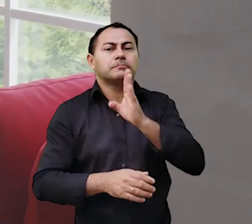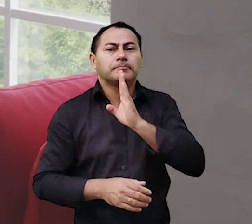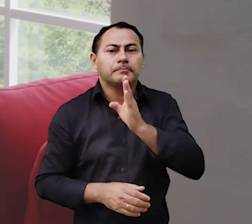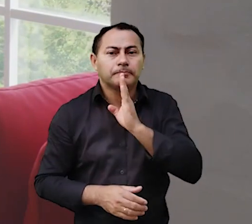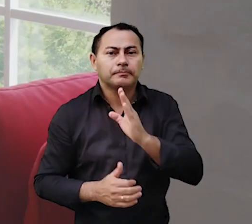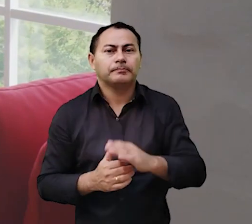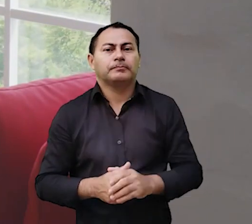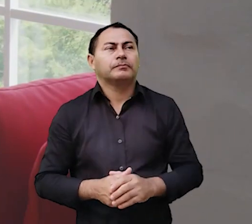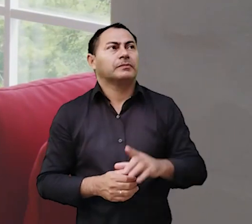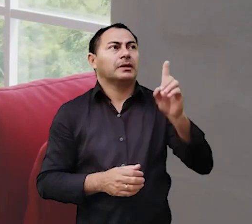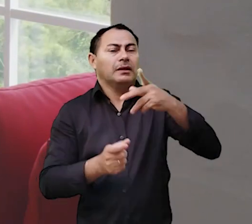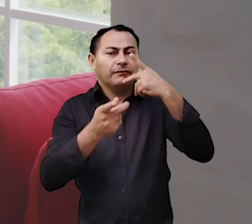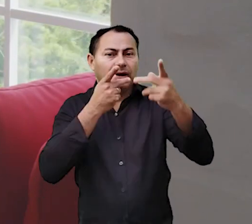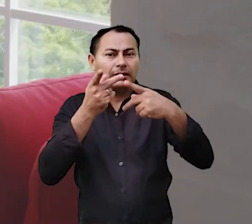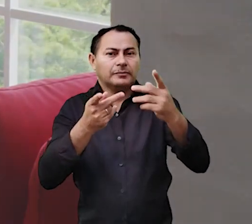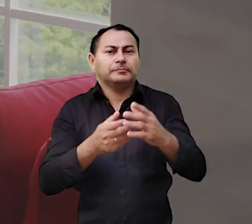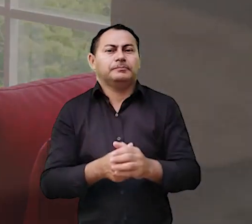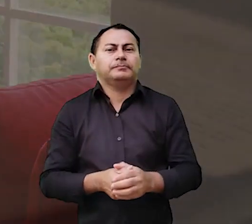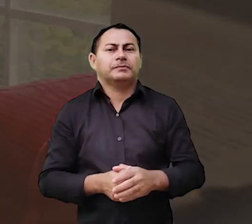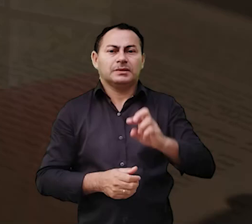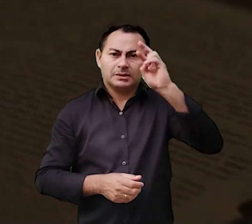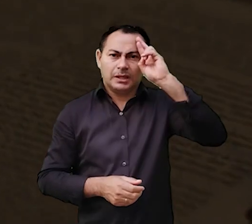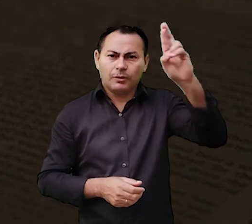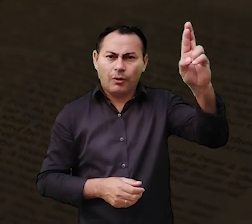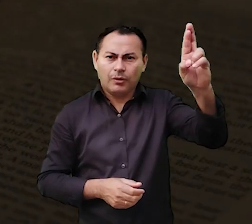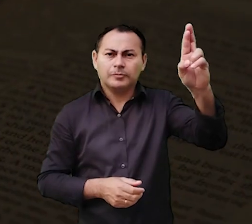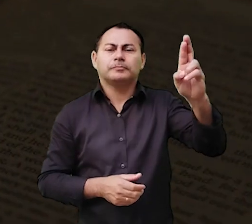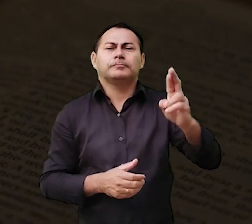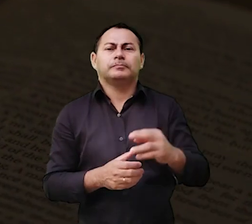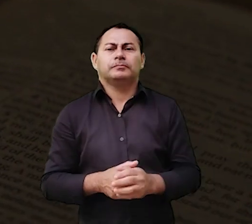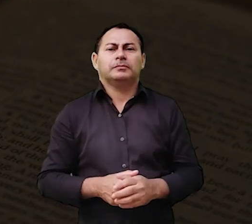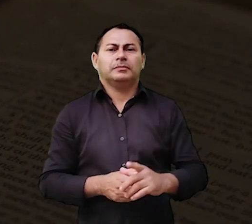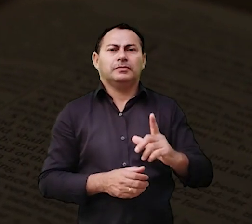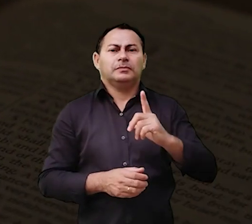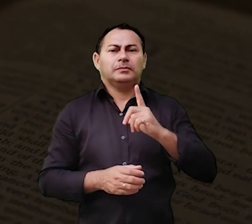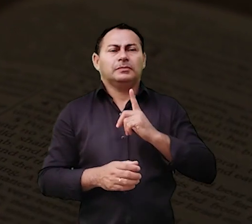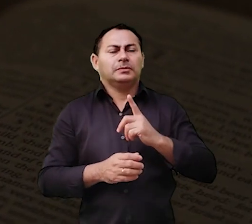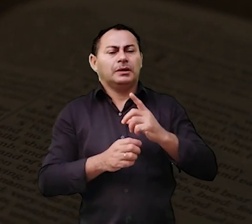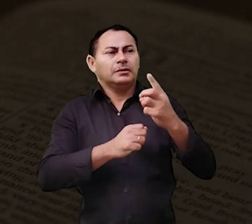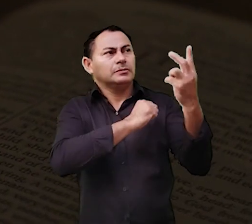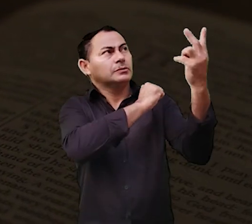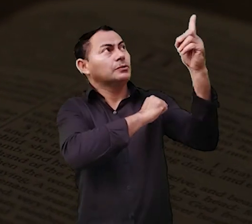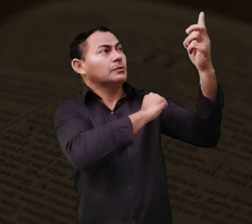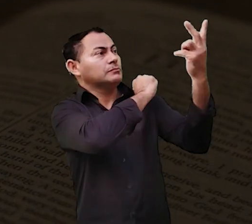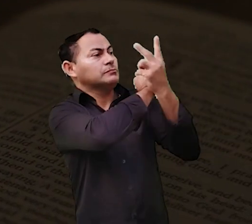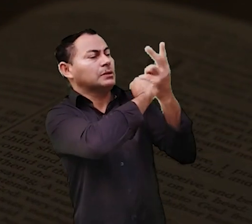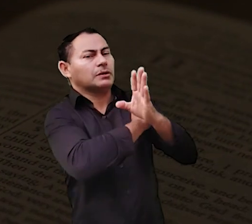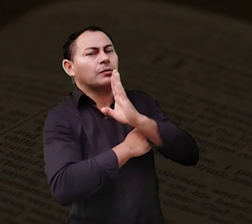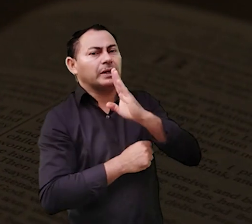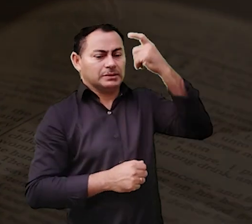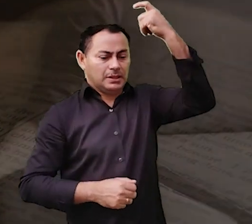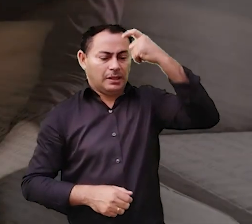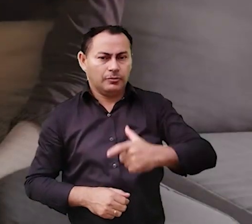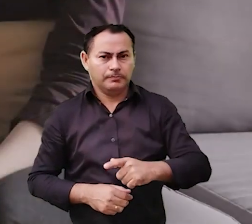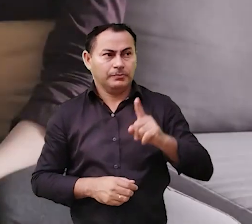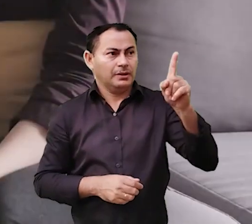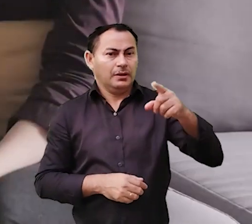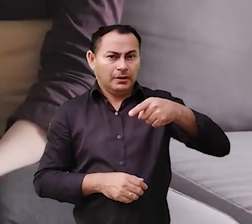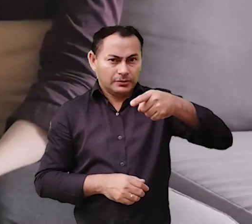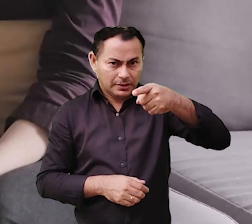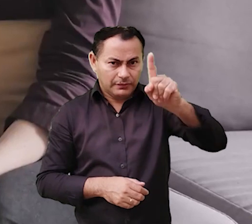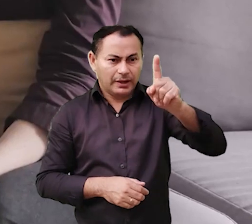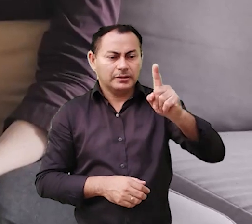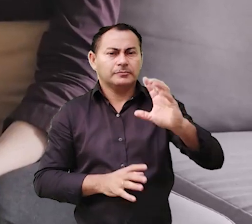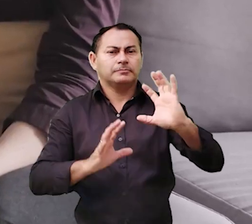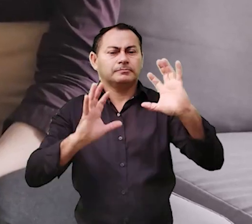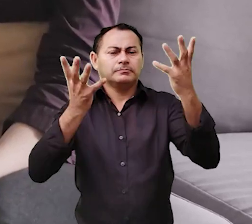que o conhece. Ele diz assim: Senhor, tu me sondas e me conheces. Quando você vai a